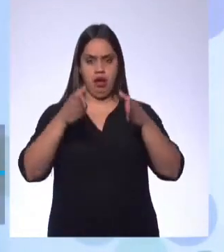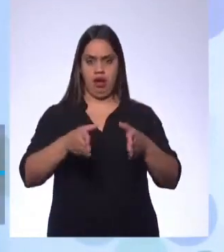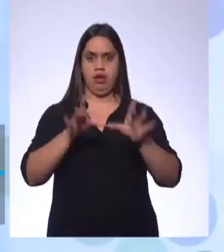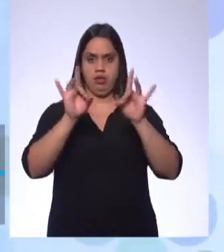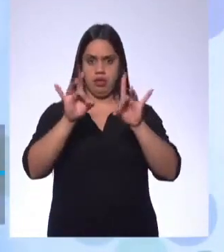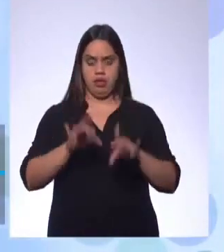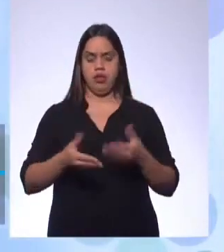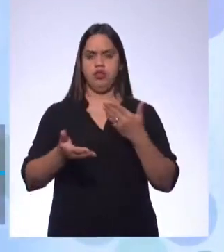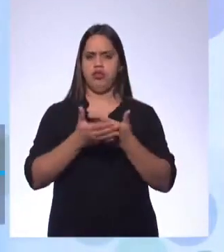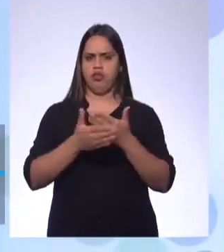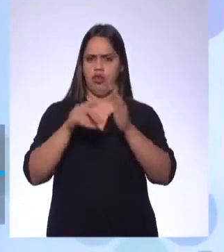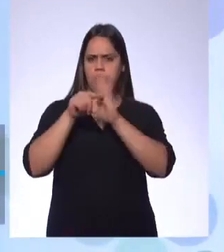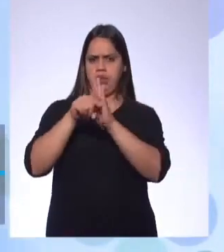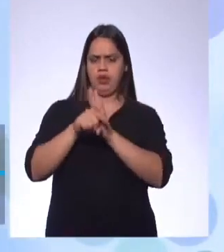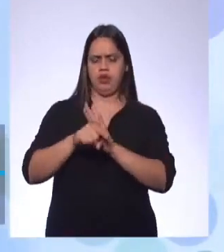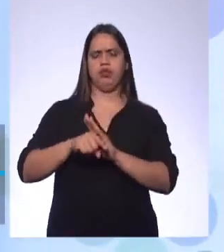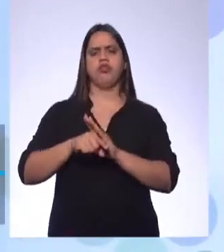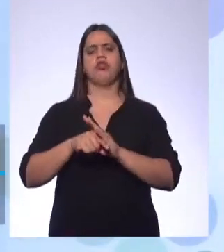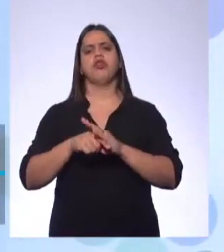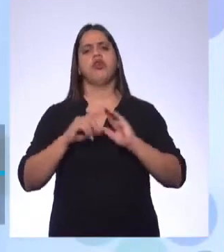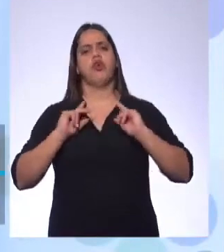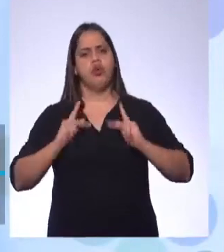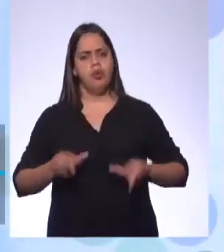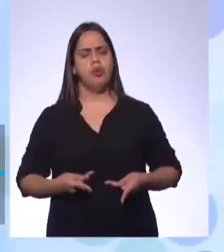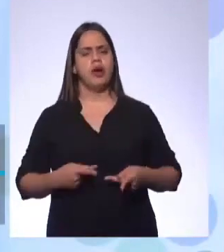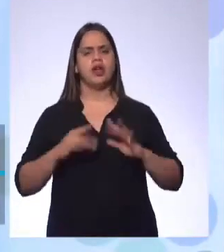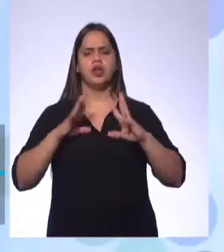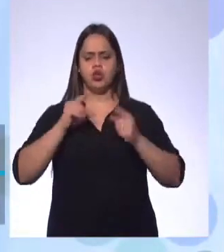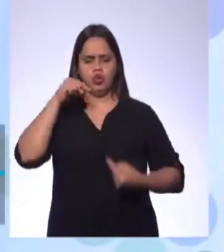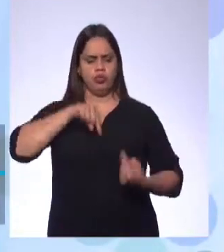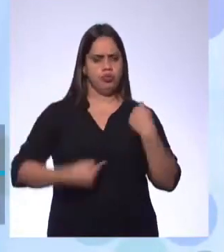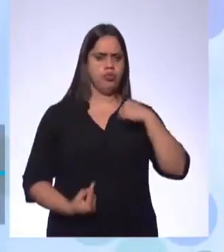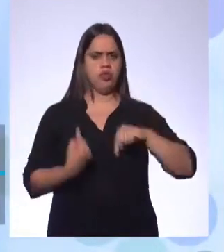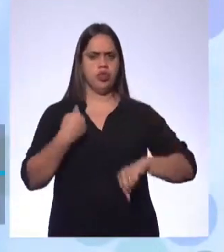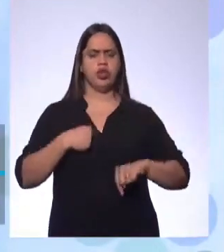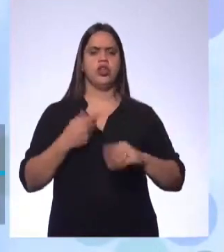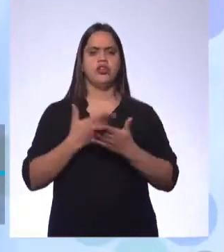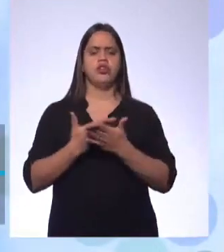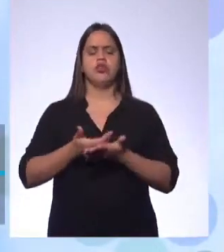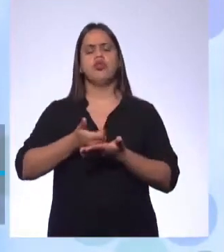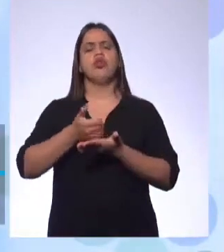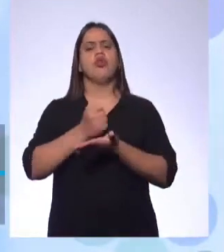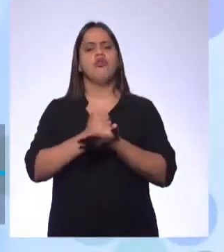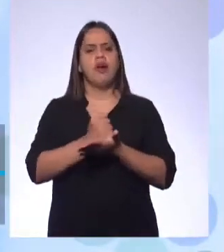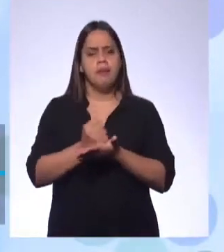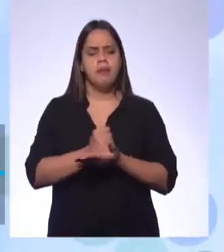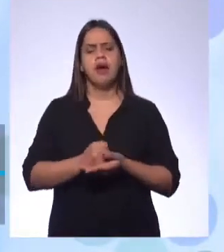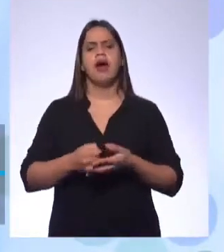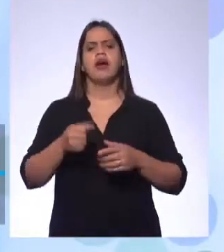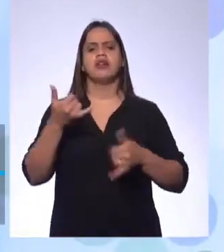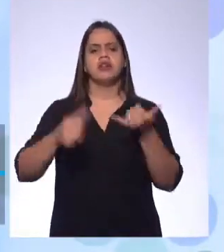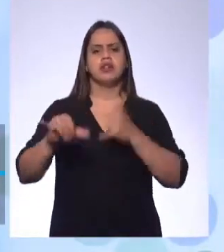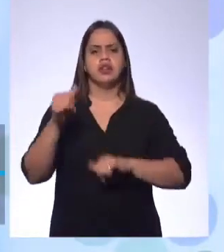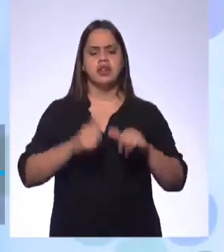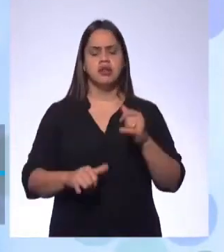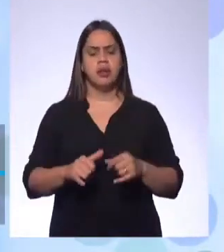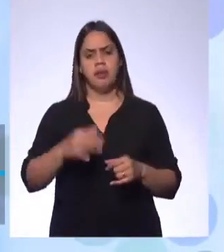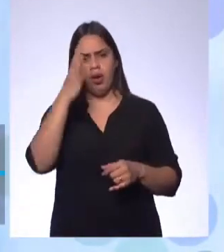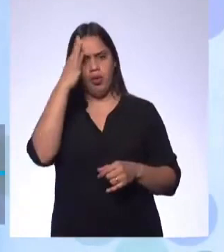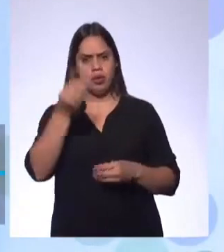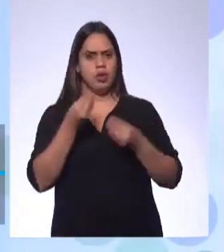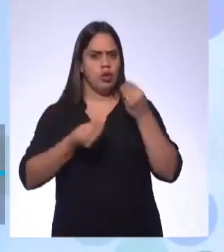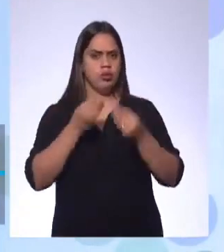que estudou o corpo humano, o funcionamento do corpo, que estudou farmácia, química, para compreender como são